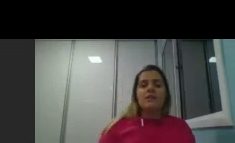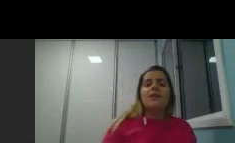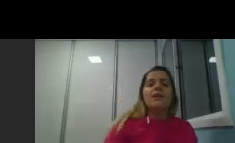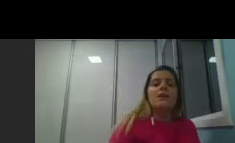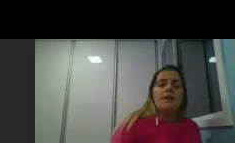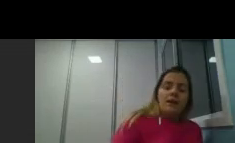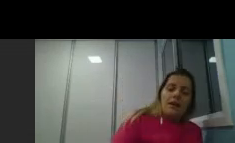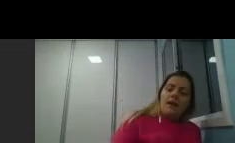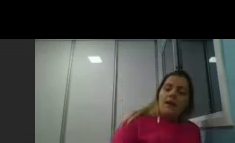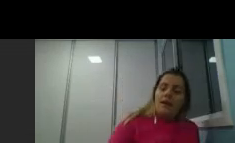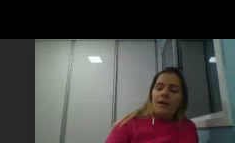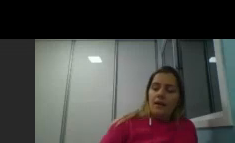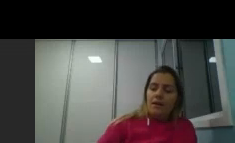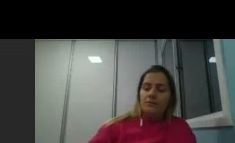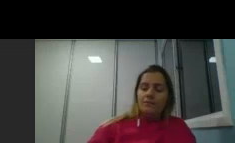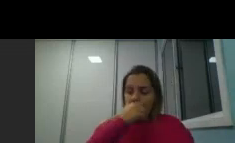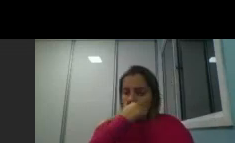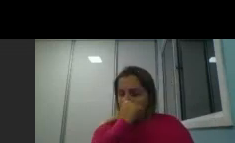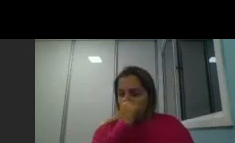ninguém que vai conseguir